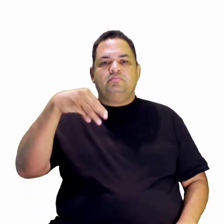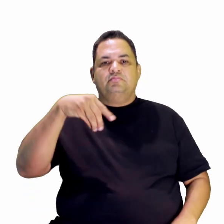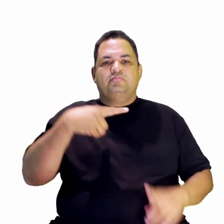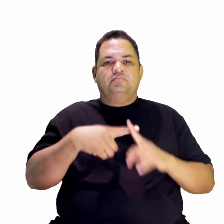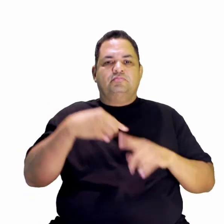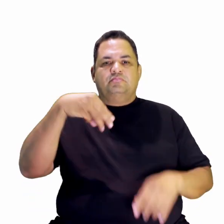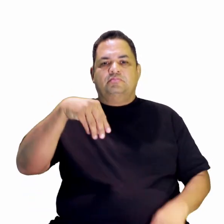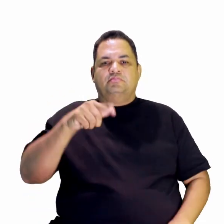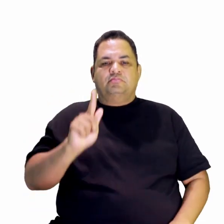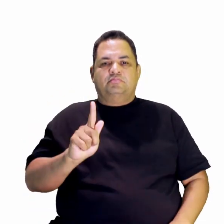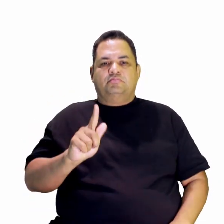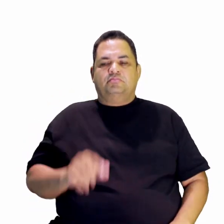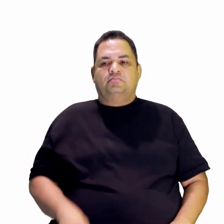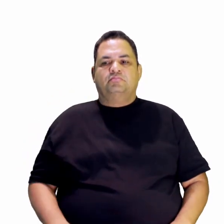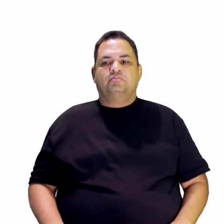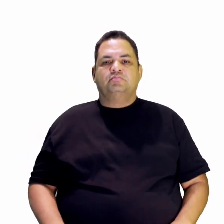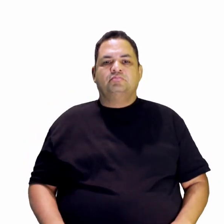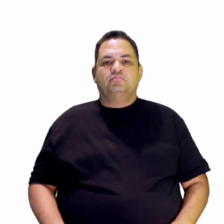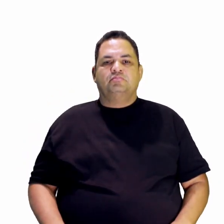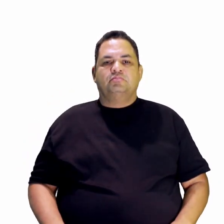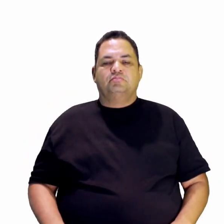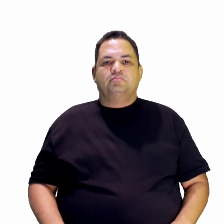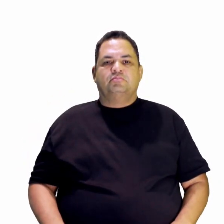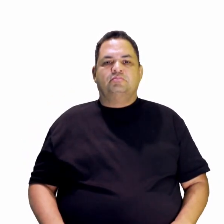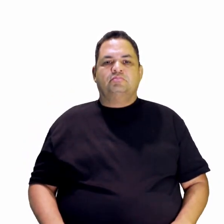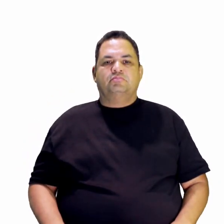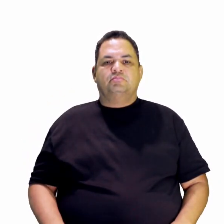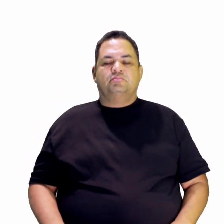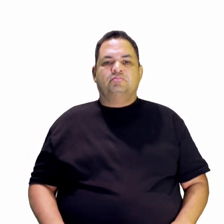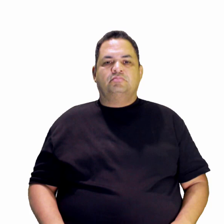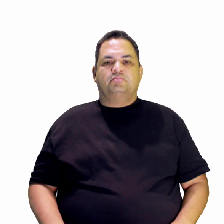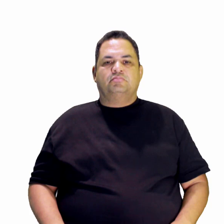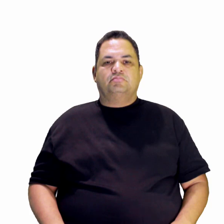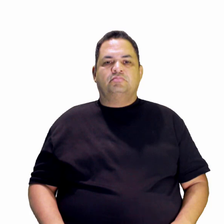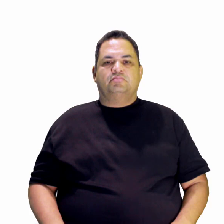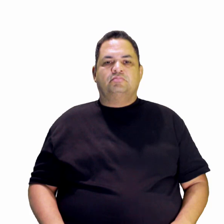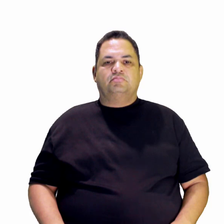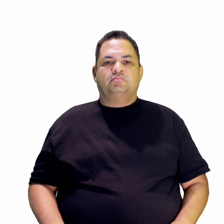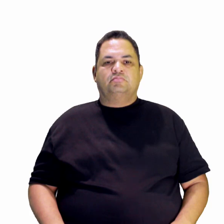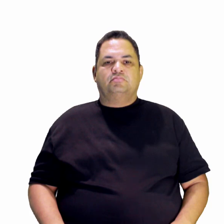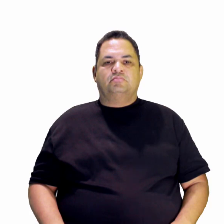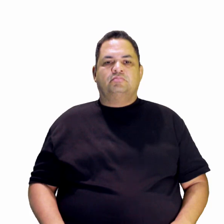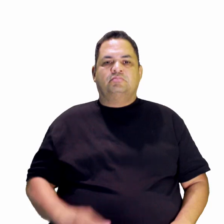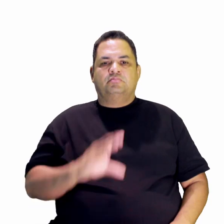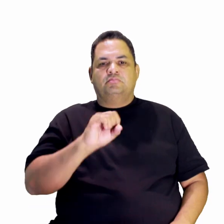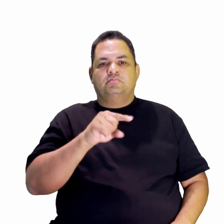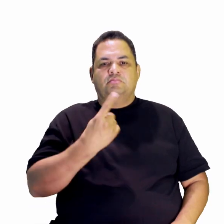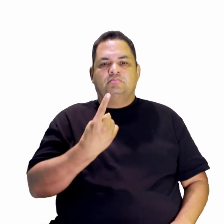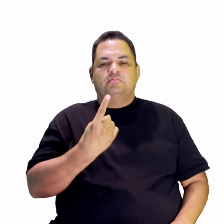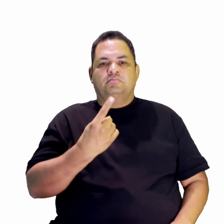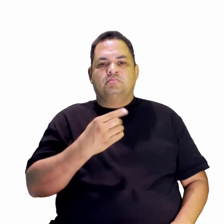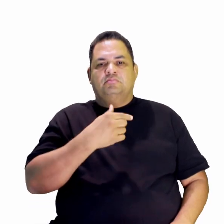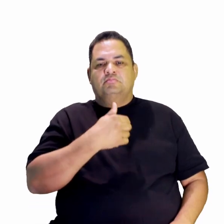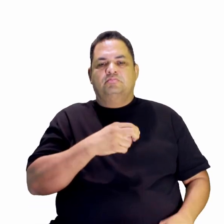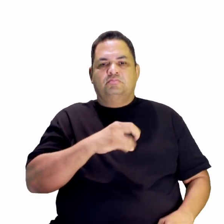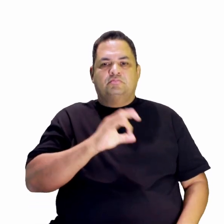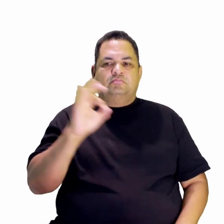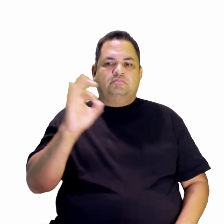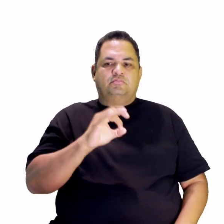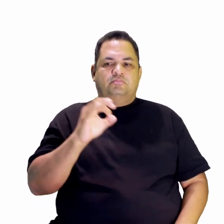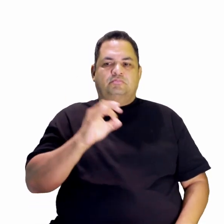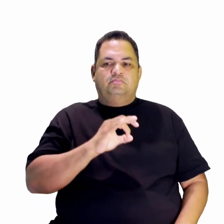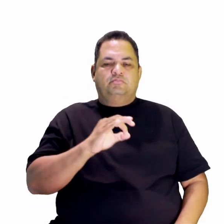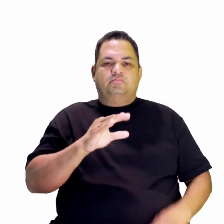mg, porque peso é massa vezes gravidade, né? Então, colocou da mesma forma. O coeficiente é de 0,1, só 10% de